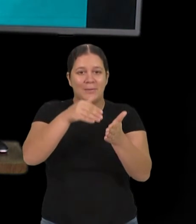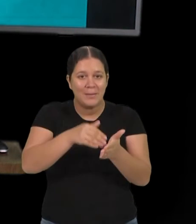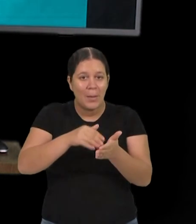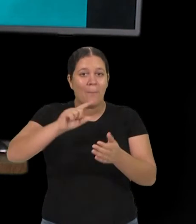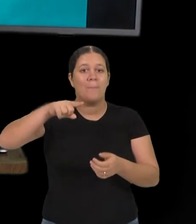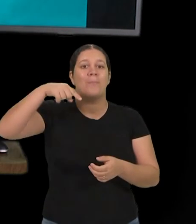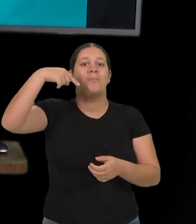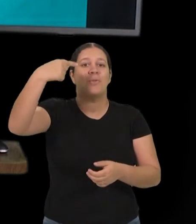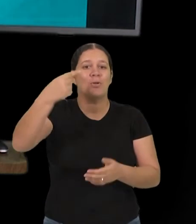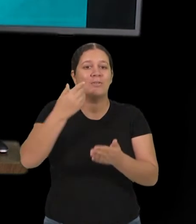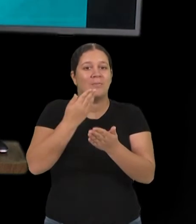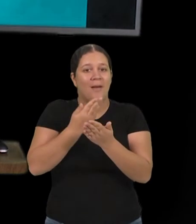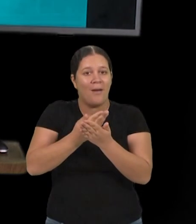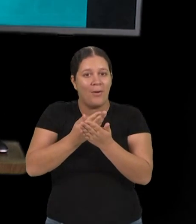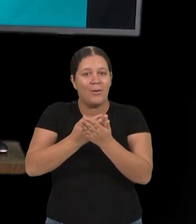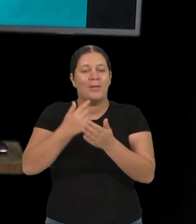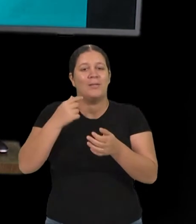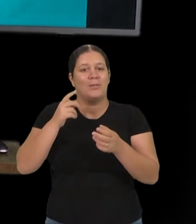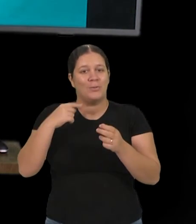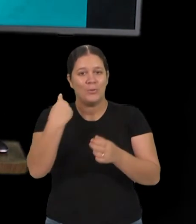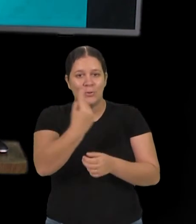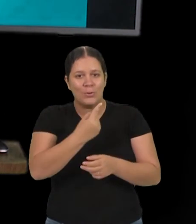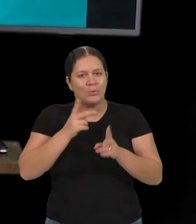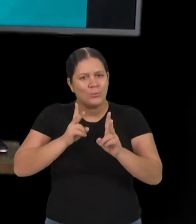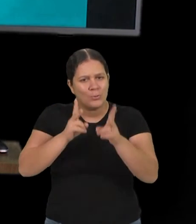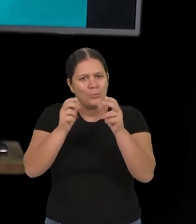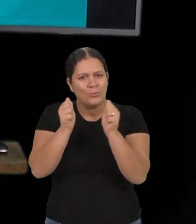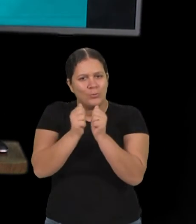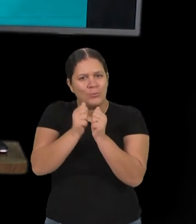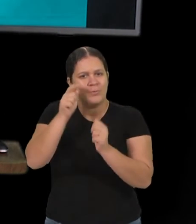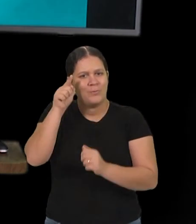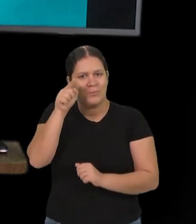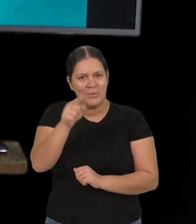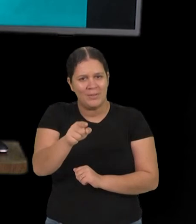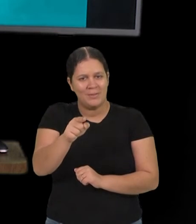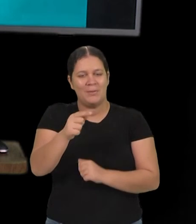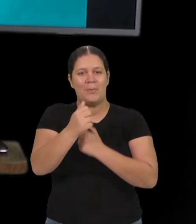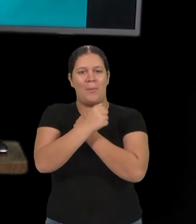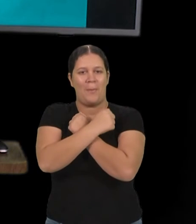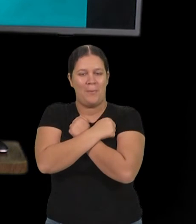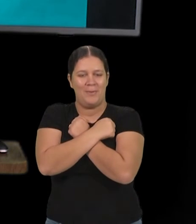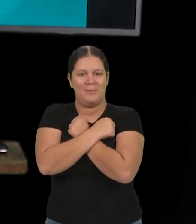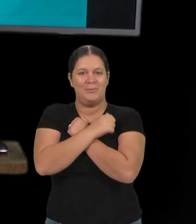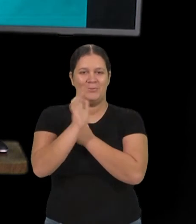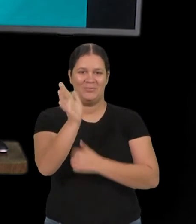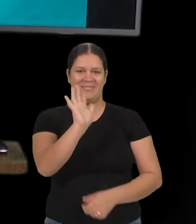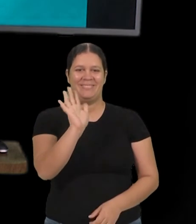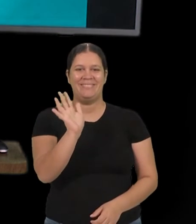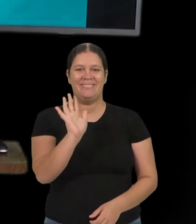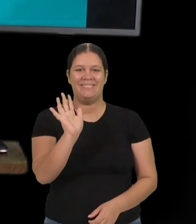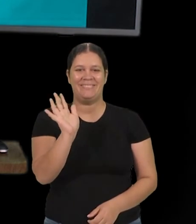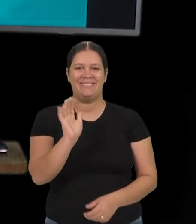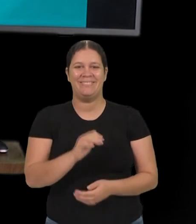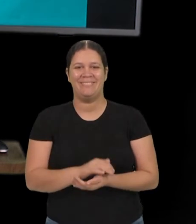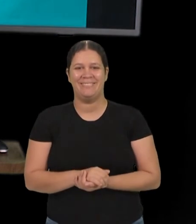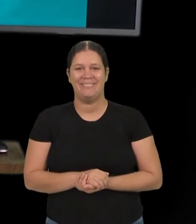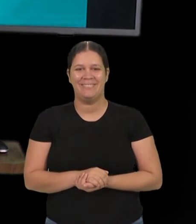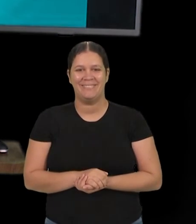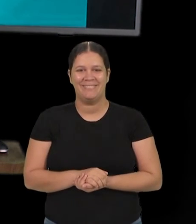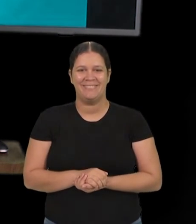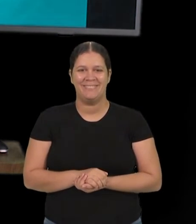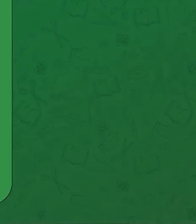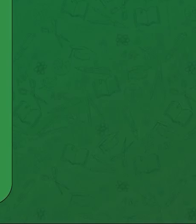até a próxima aula. A gente continua aqui com você. Um abraço, fera. Tchau, tchau.